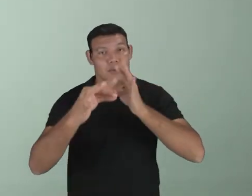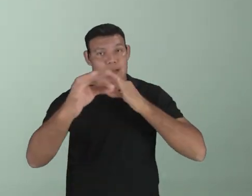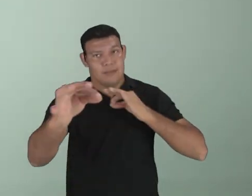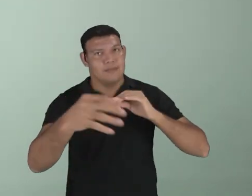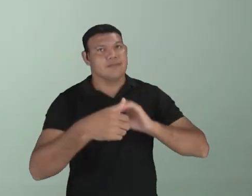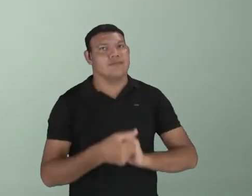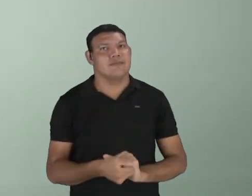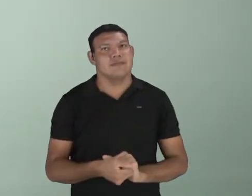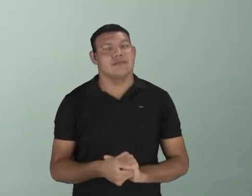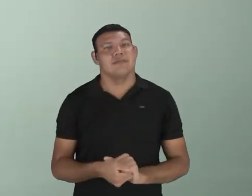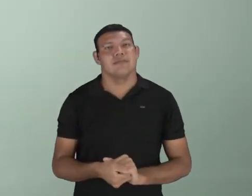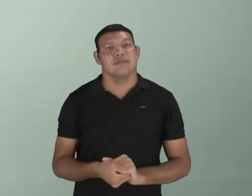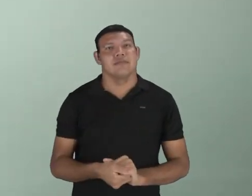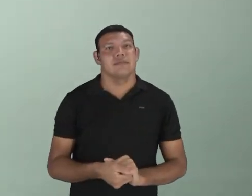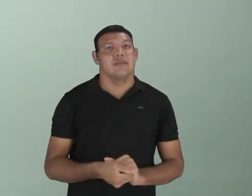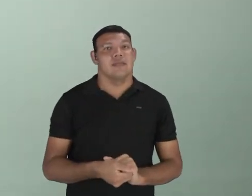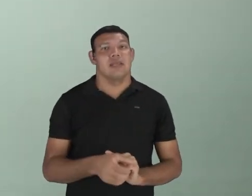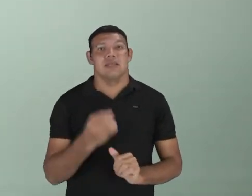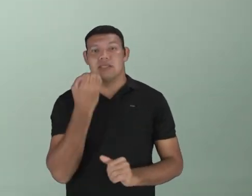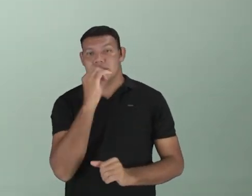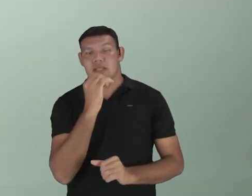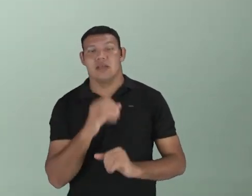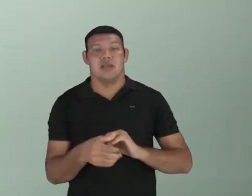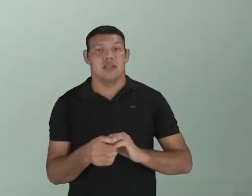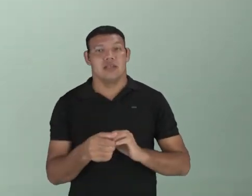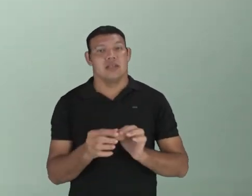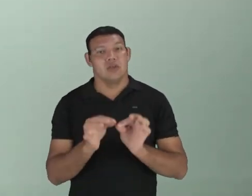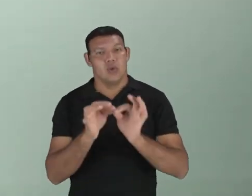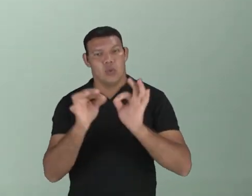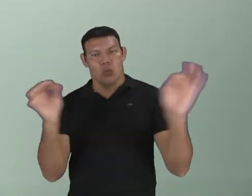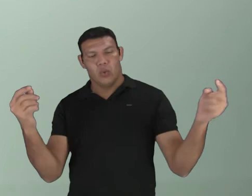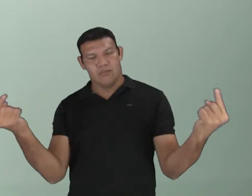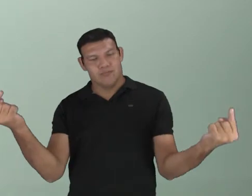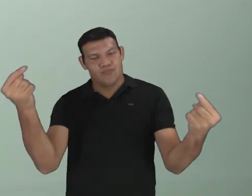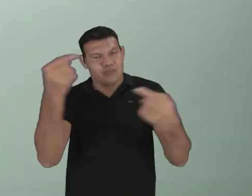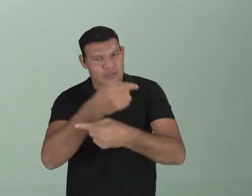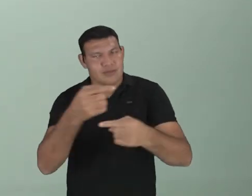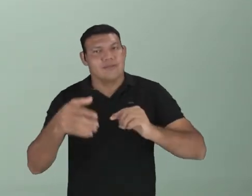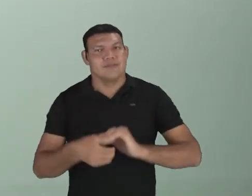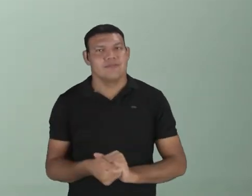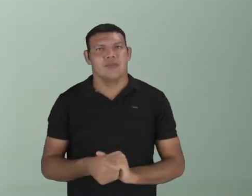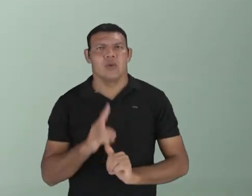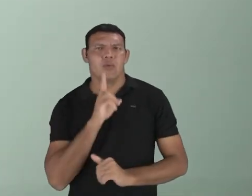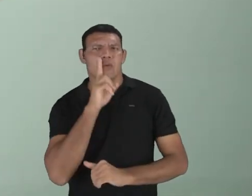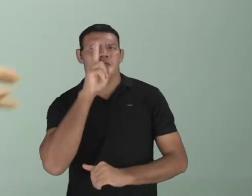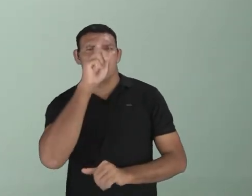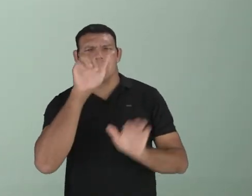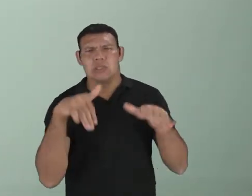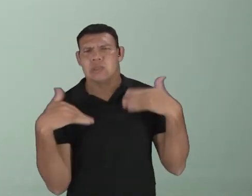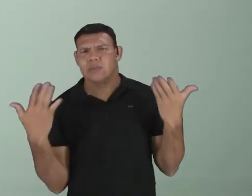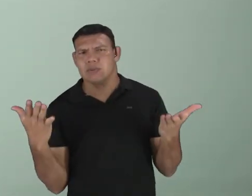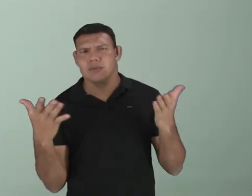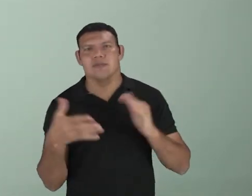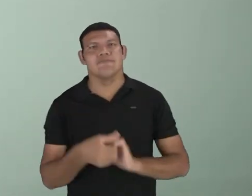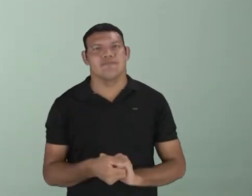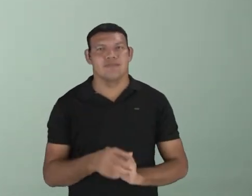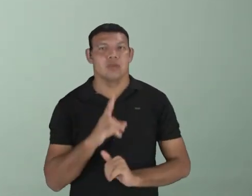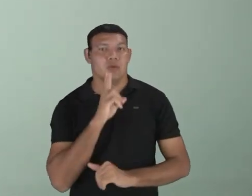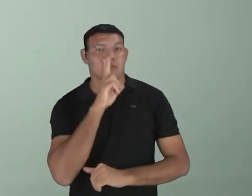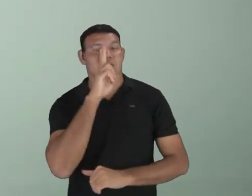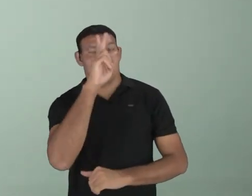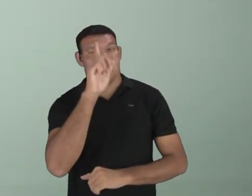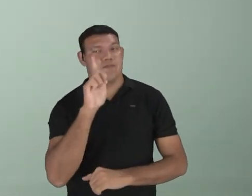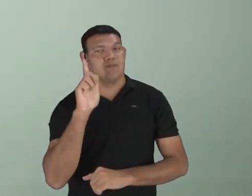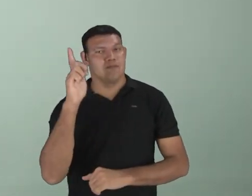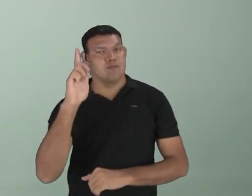distância, maior a força. E quanto maior a distância, menor a força. Isso é inverso, tá? E que força seria essa, então? No caso,